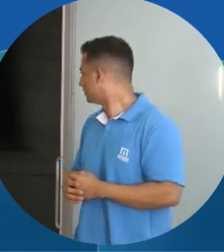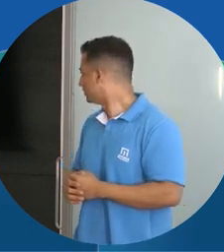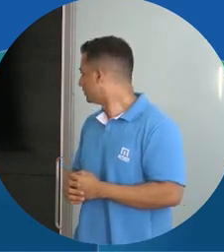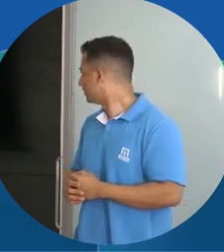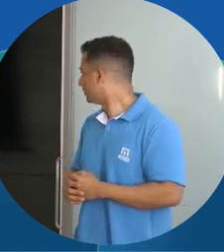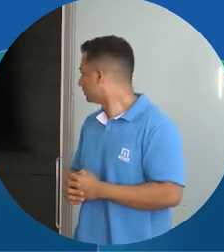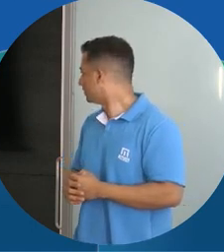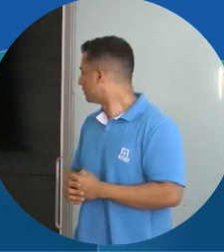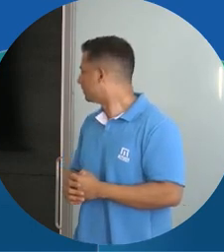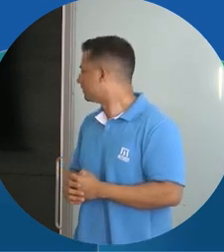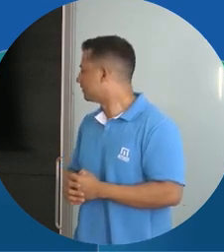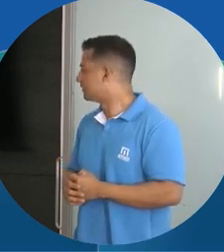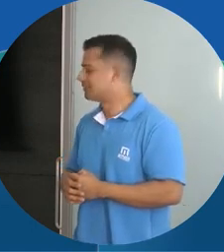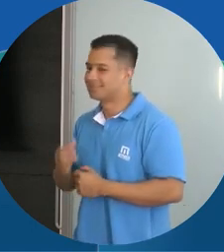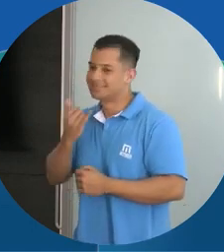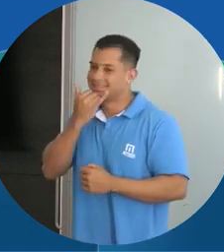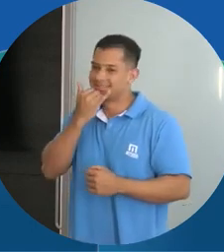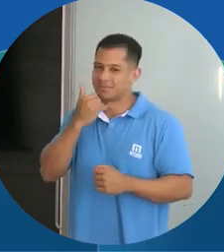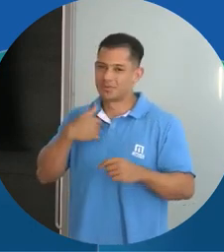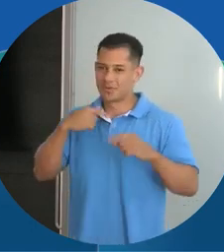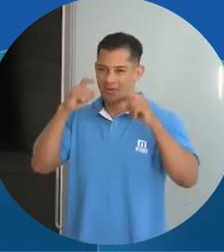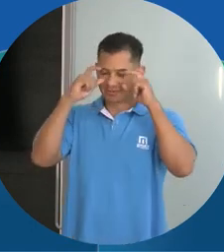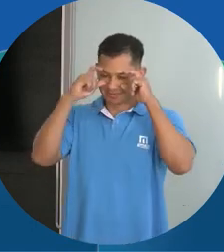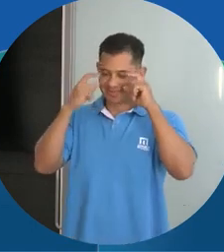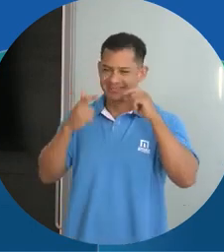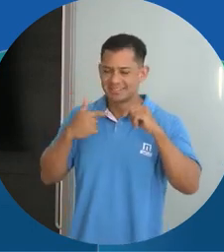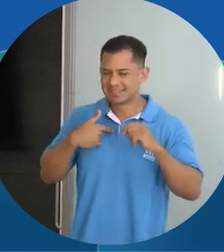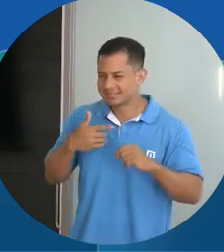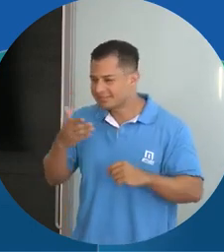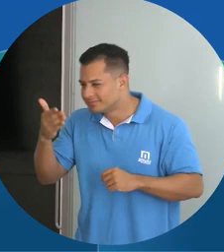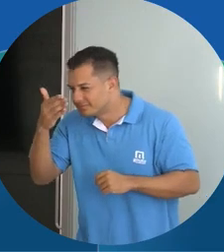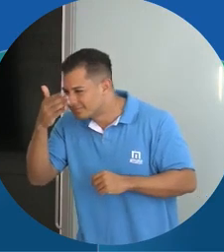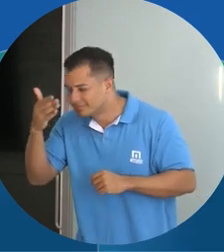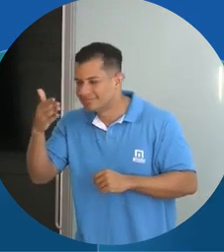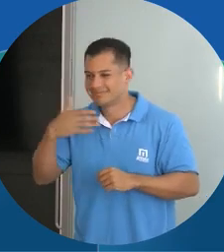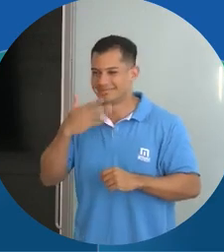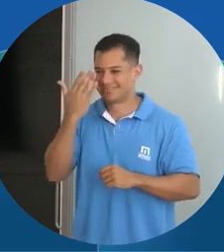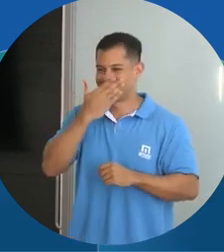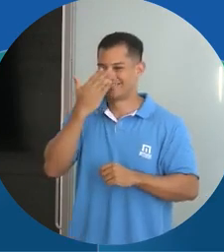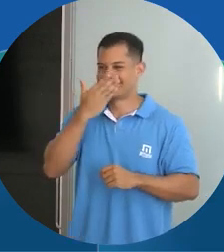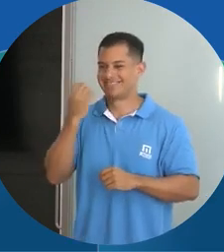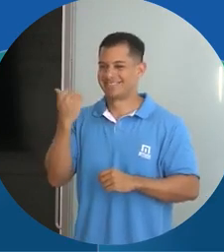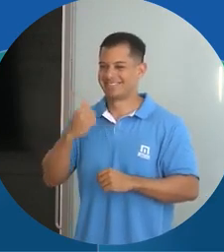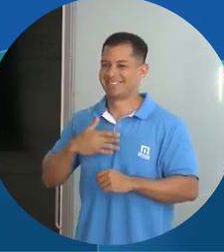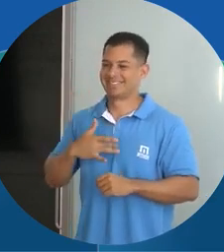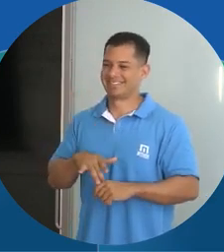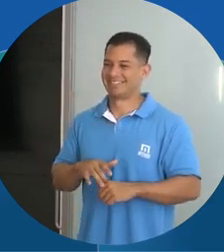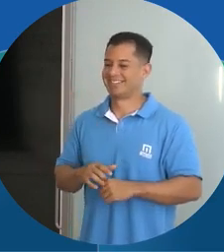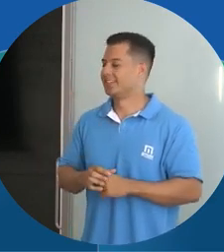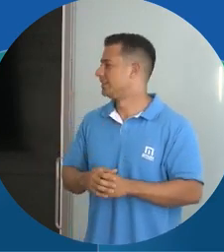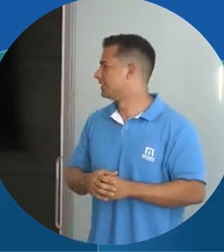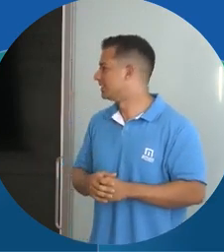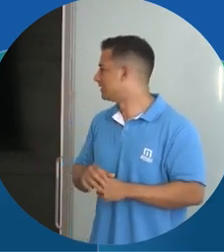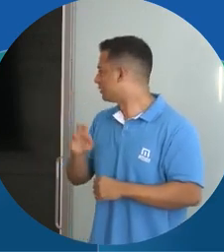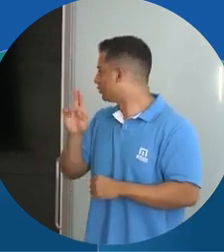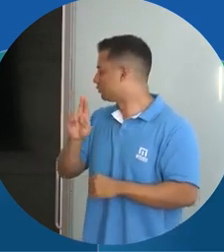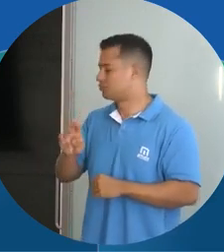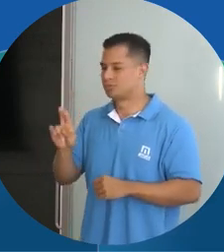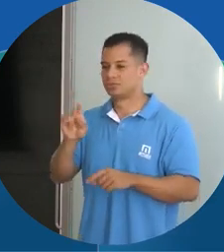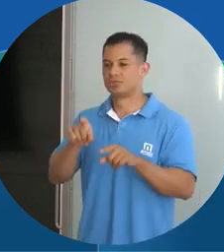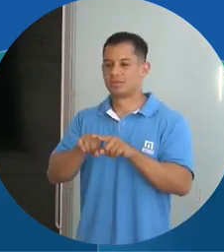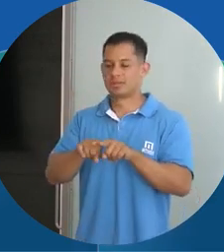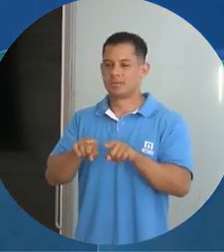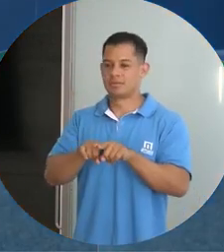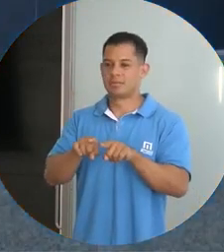Não, eu estou sem óculos, eu estou naquela história, né? Chega perto, não enxergo, de longe não vejo. A gente colocou tubo de aço,